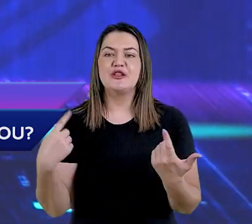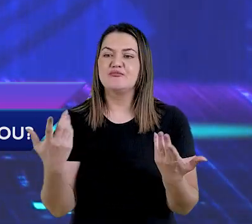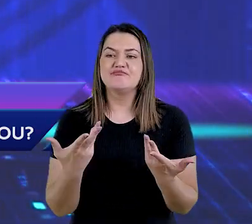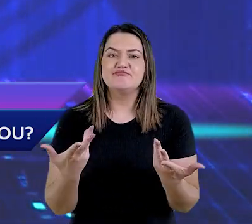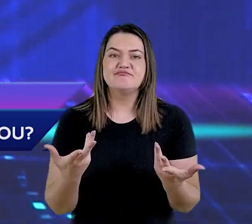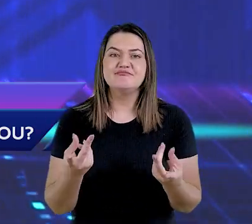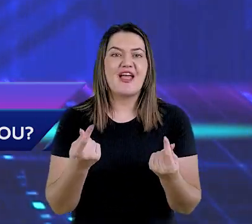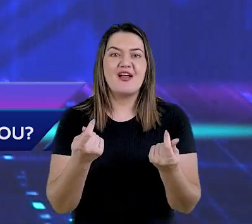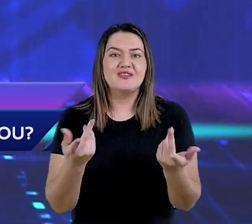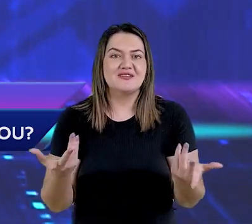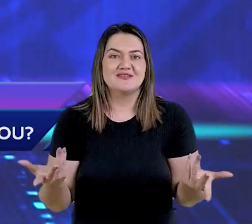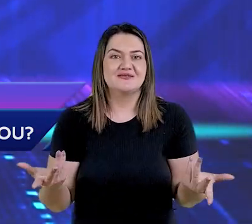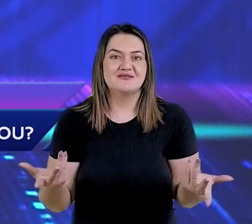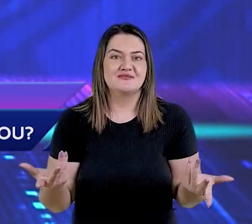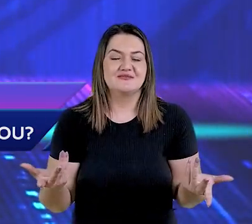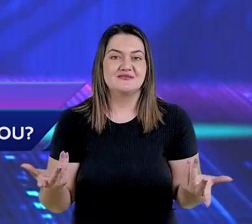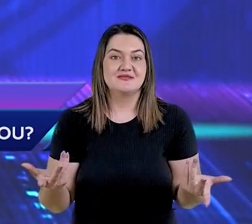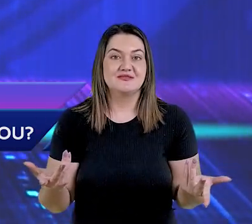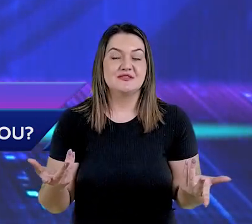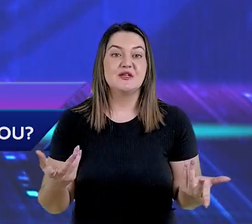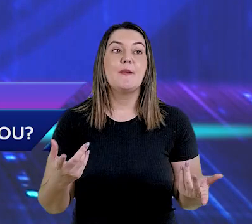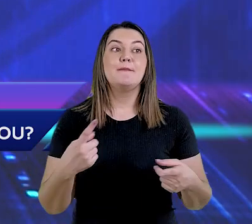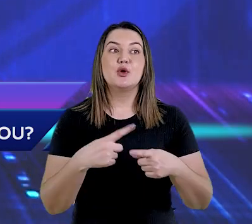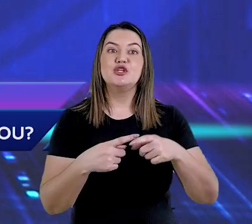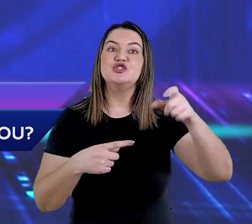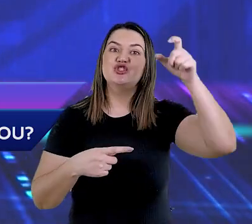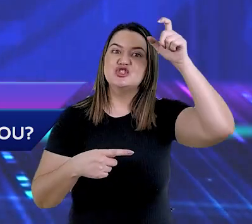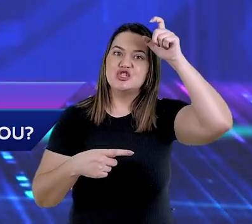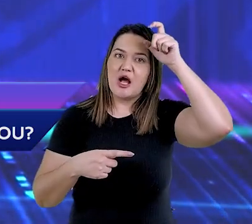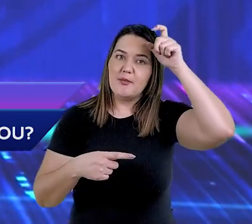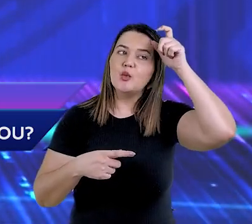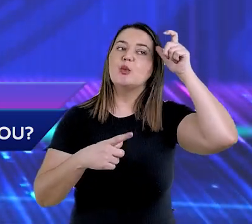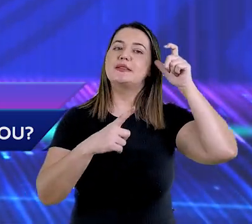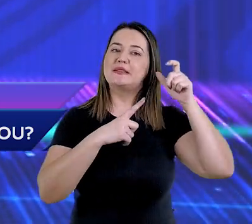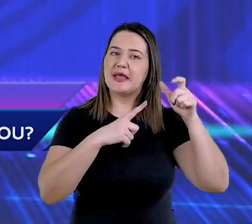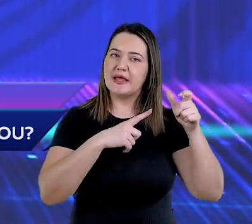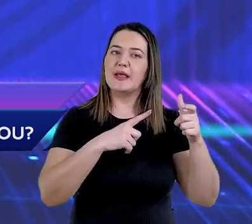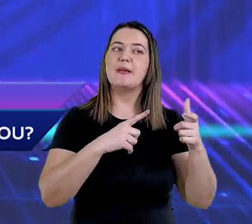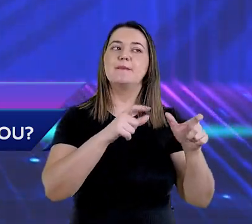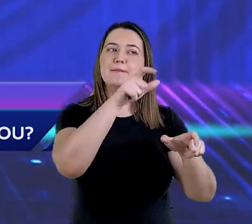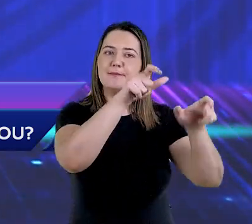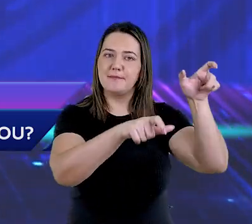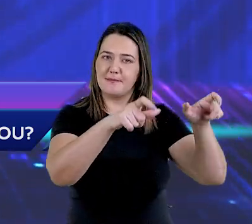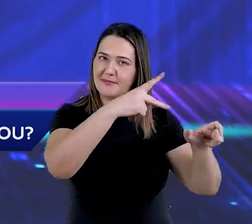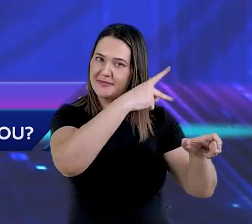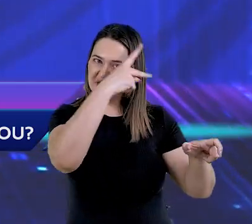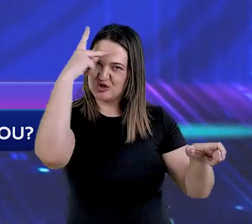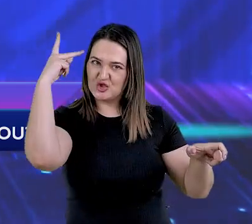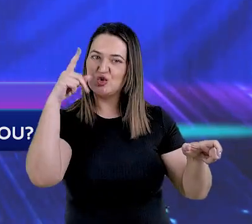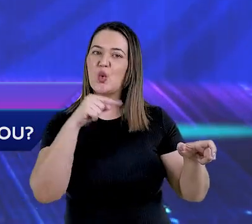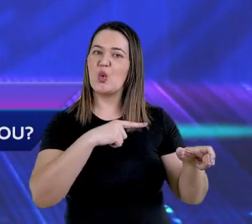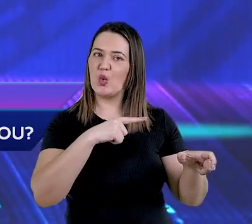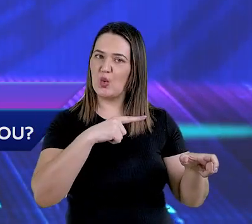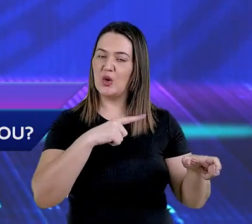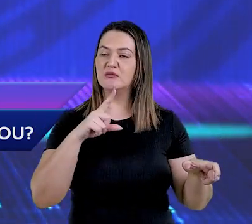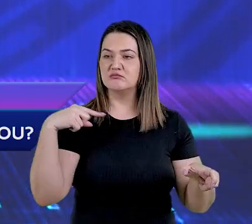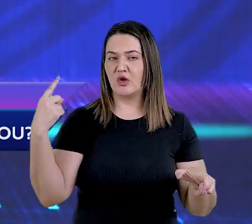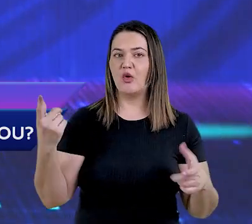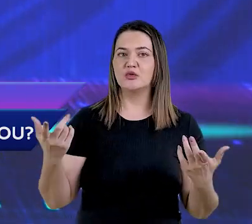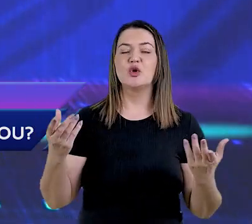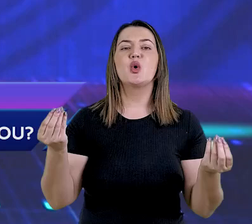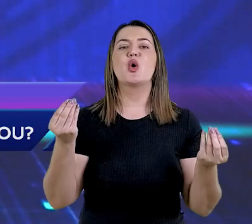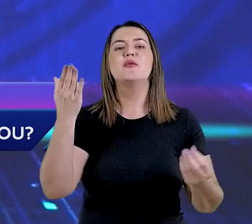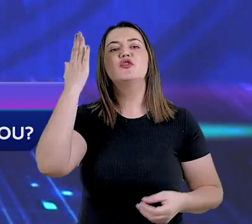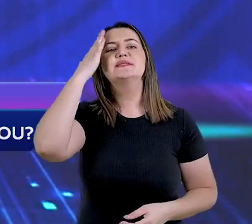diante dele. Porque o diabo também tem a sua igreja, como Deus tem a sua igreja. E como é que eu posso